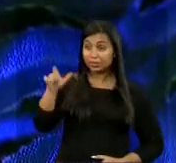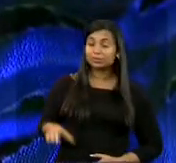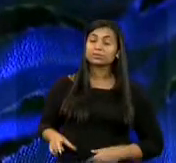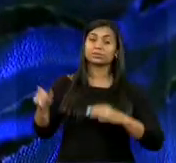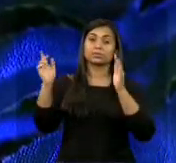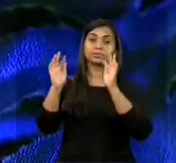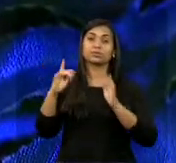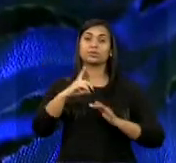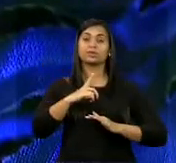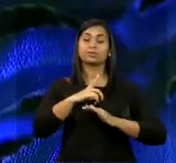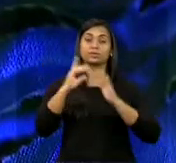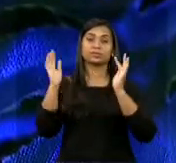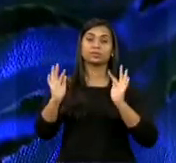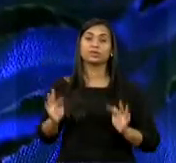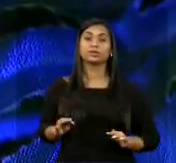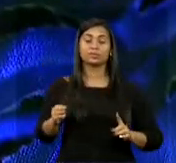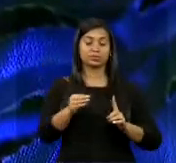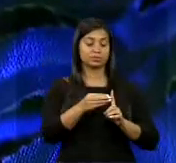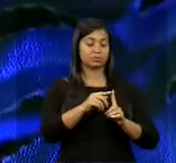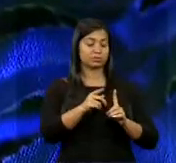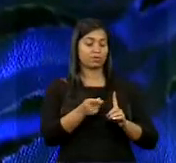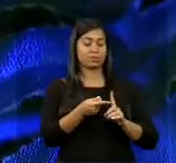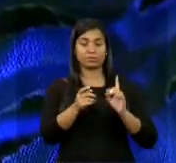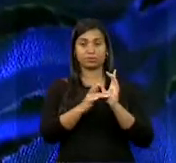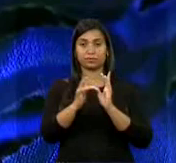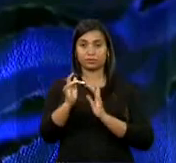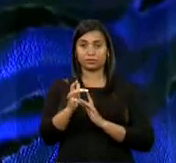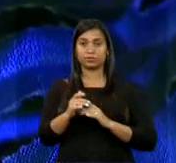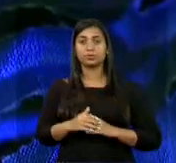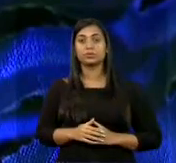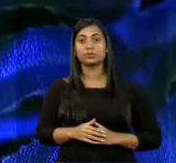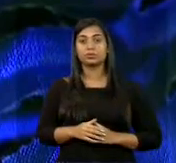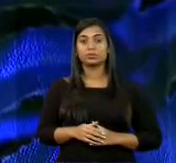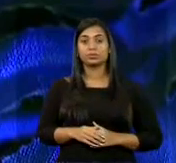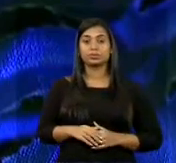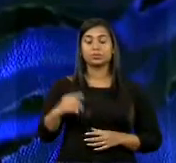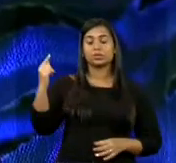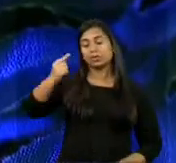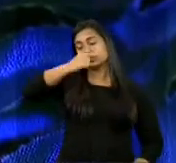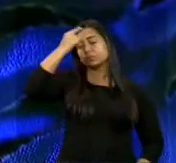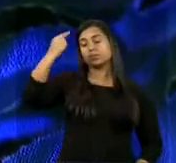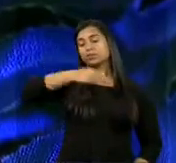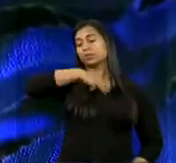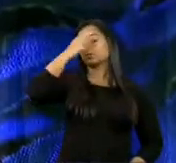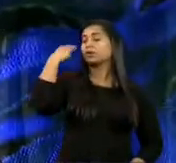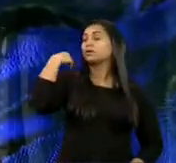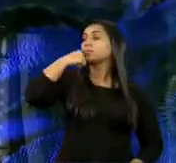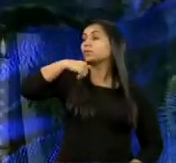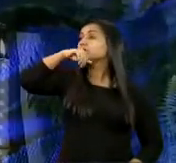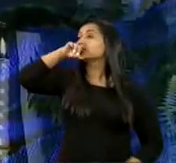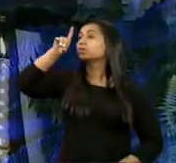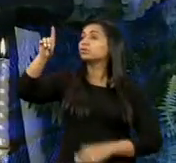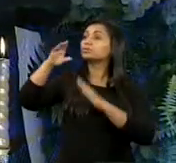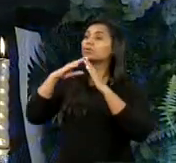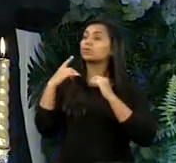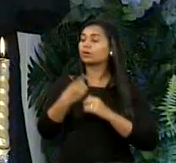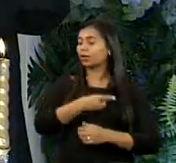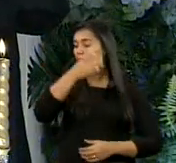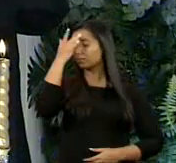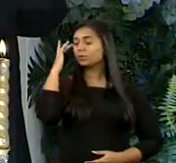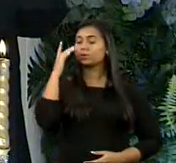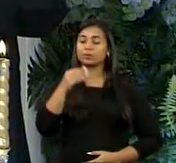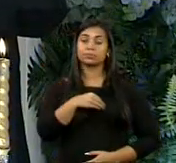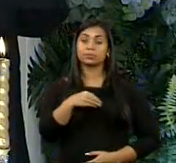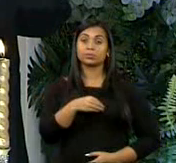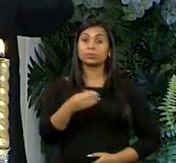convosco. Bendita sois vós entre as mulheres, e bendito é o fruto do vosso ventre, Jesus. Santa Maria, Mãe de Deus,